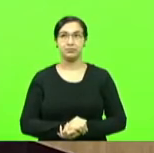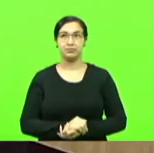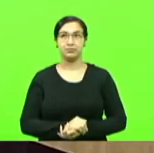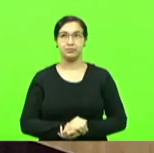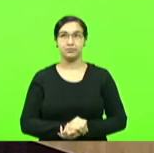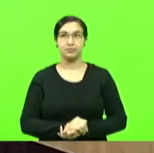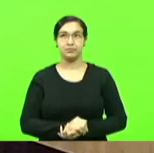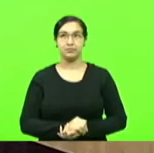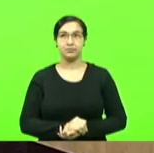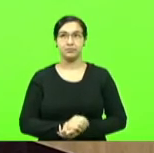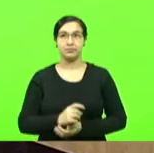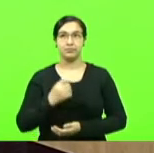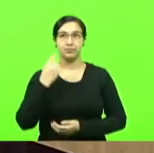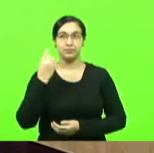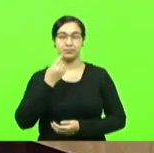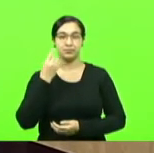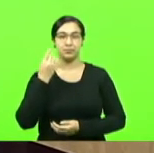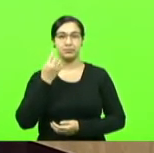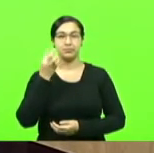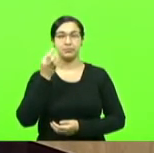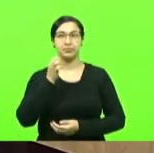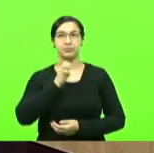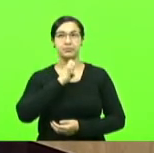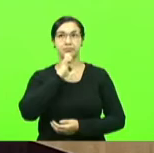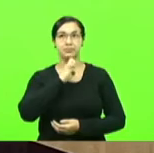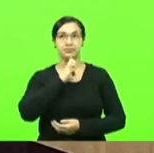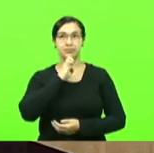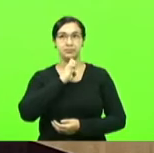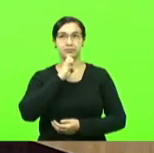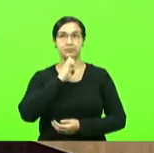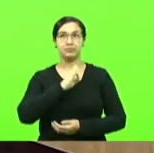Como vota o deputado Felipe Estevão.